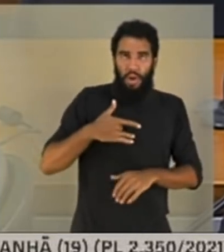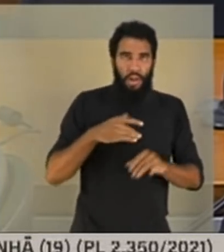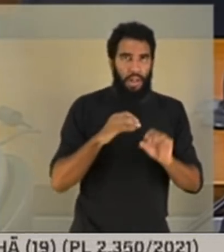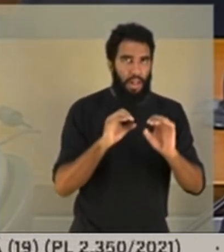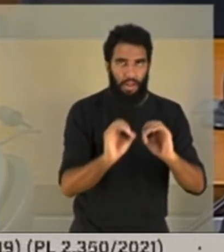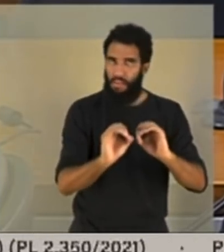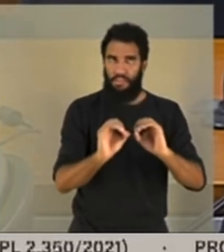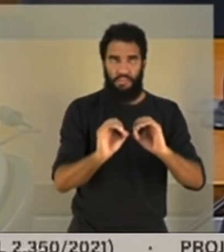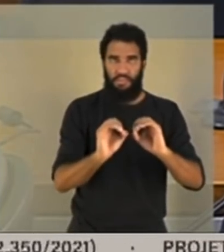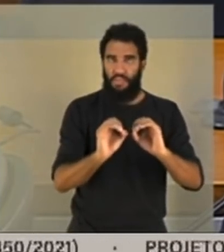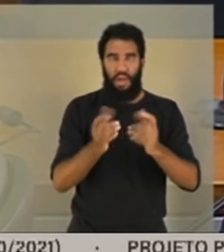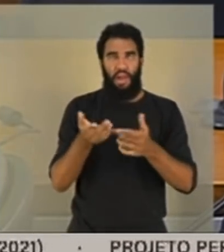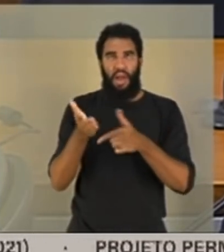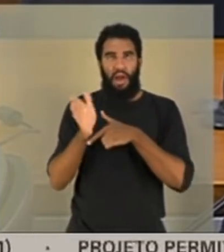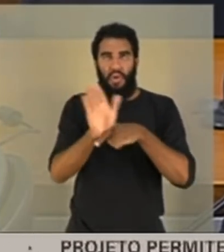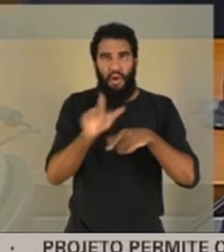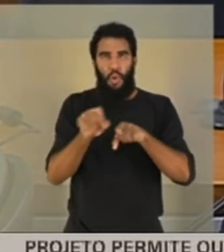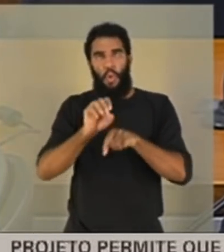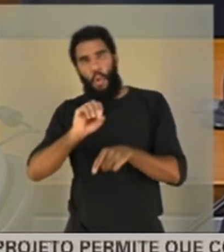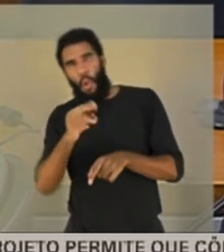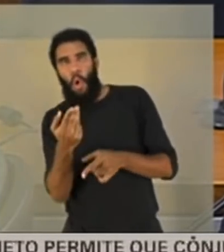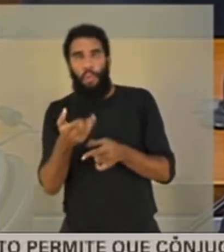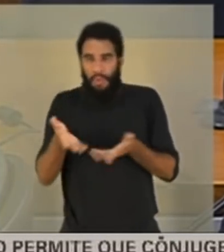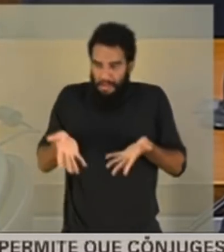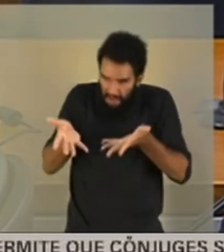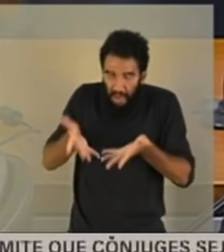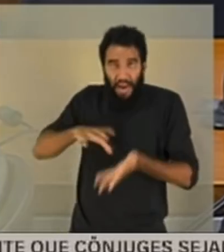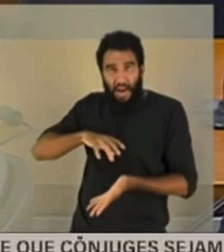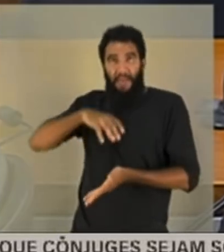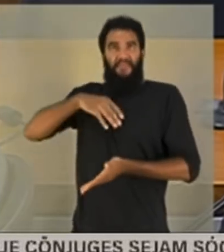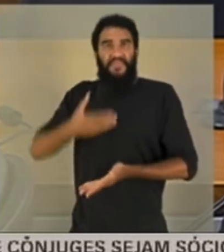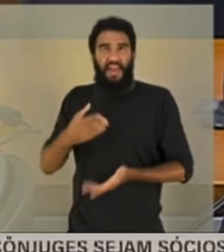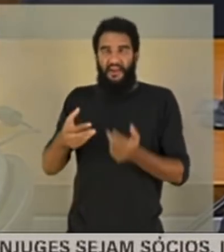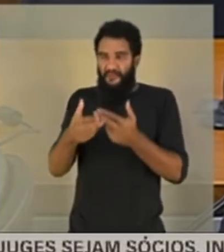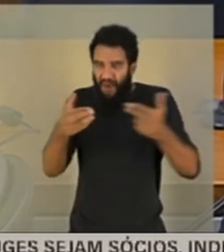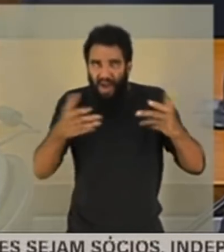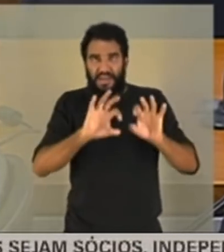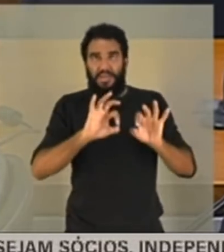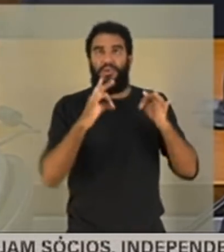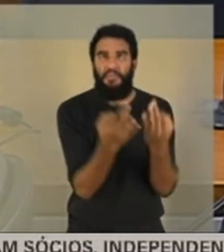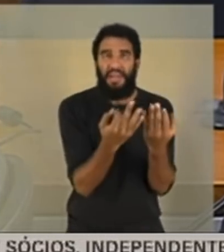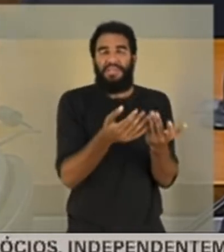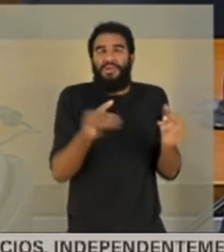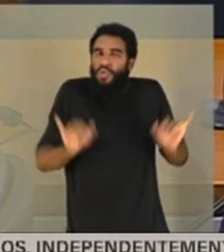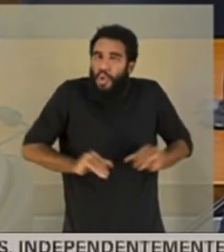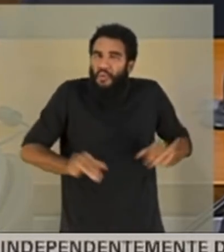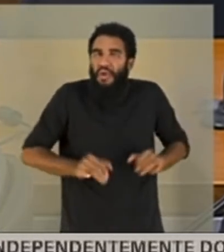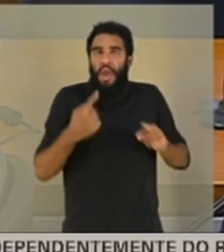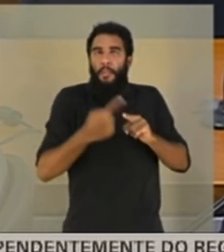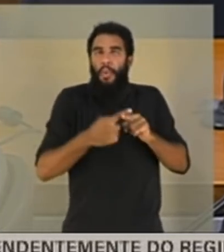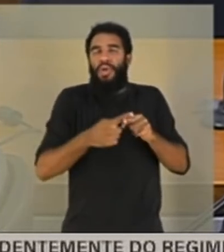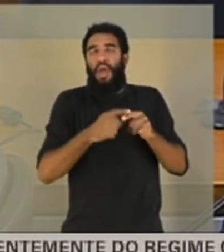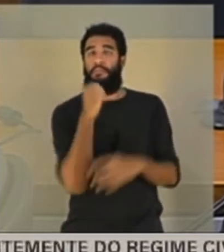Nenhuma palavra de direção ou encorajamento às milhões de famílias aturdidas com a crise